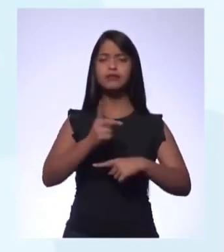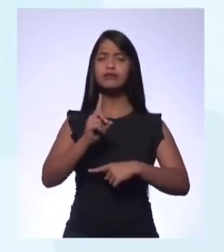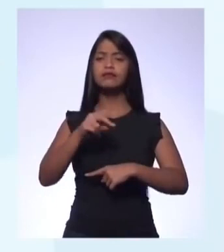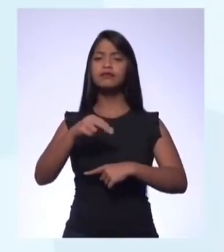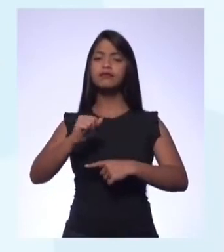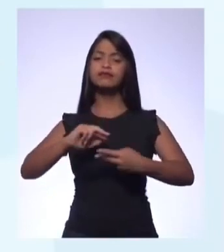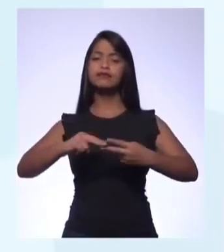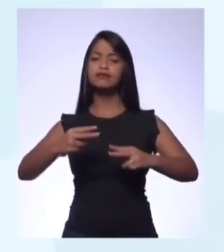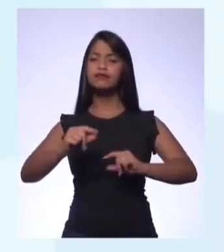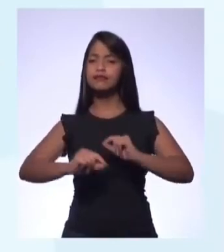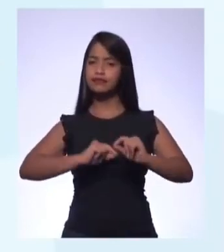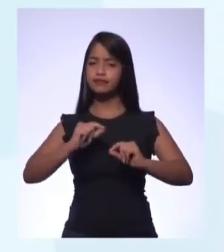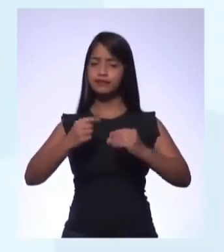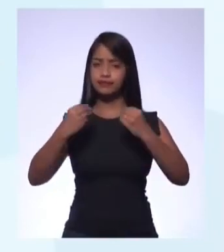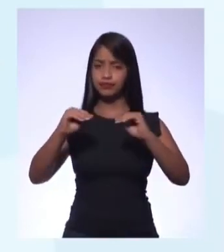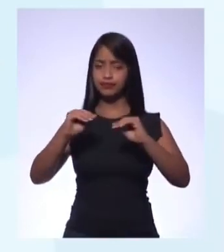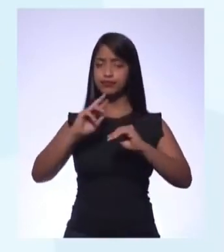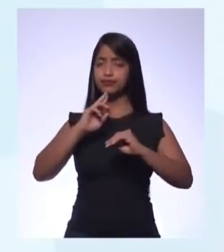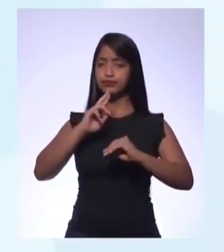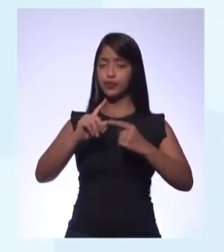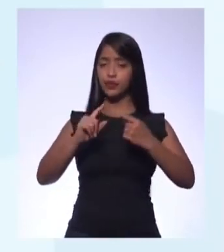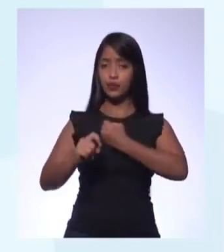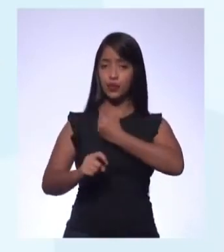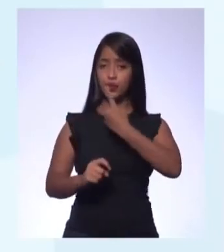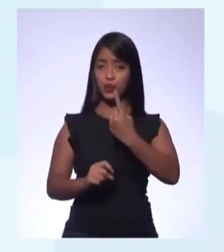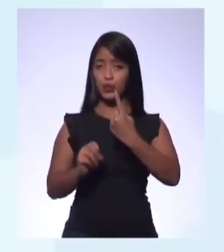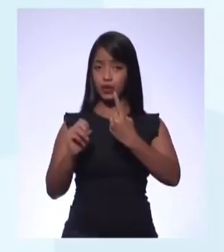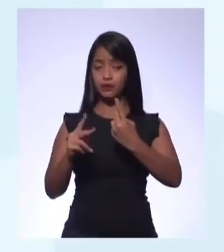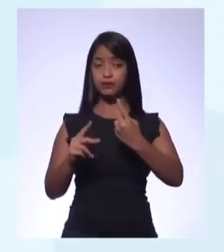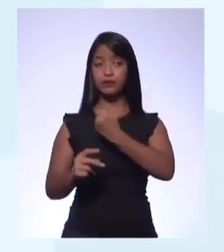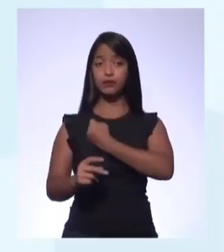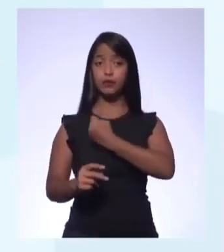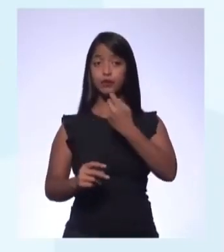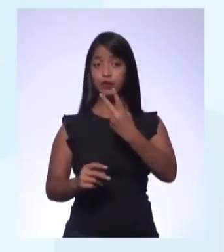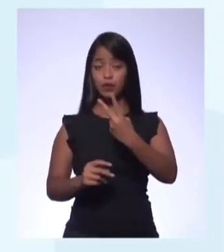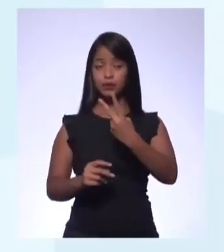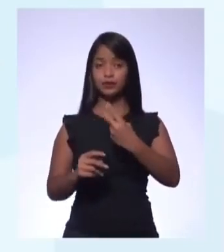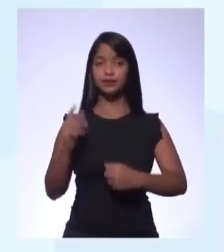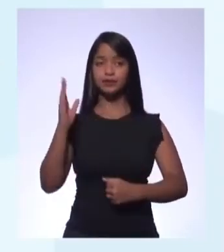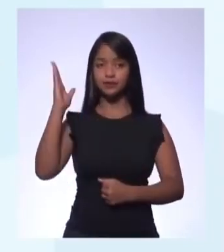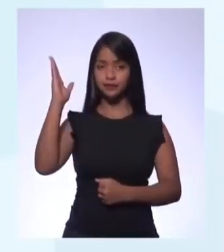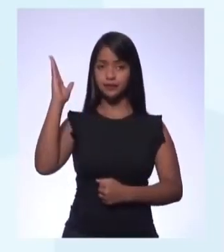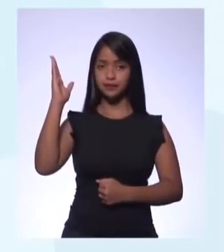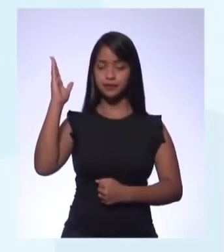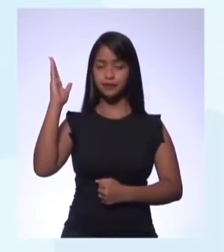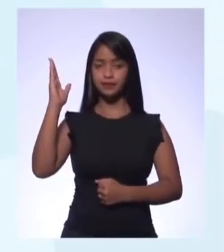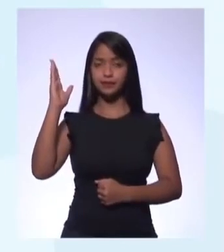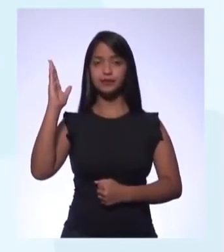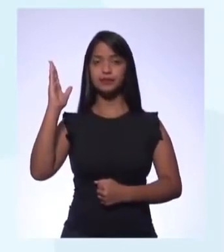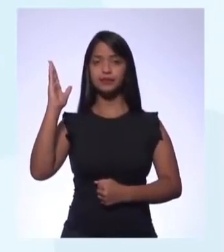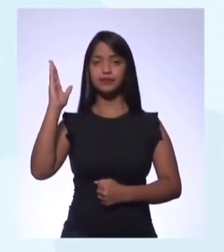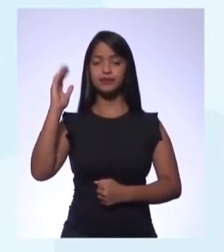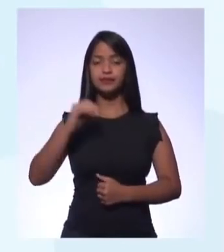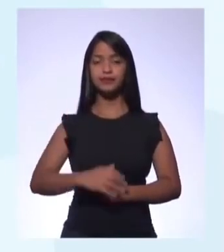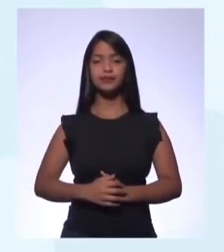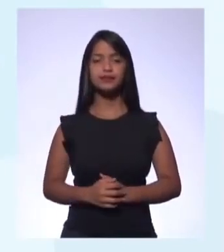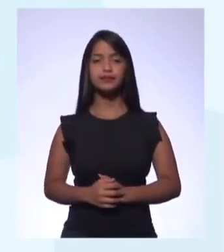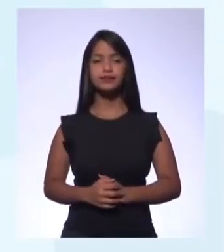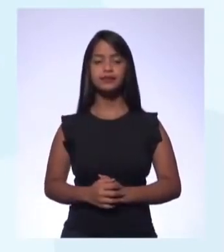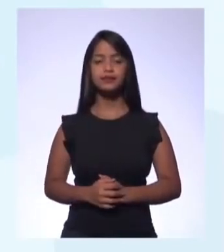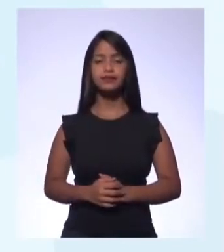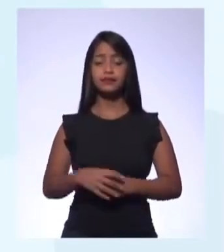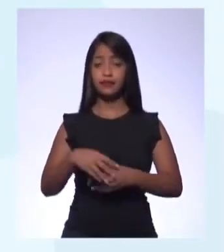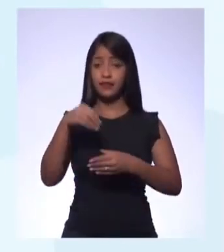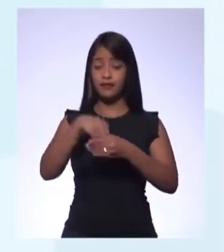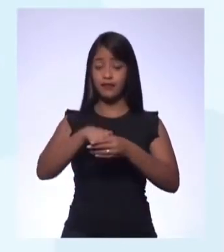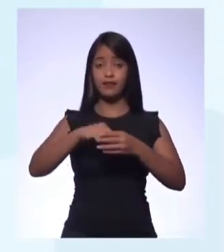e coloca ali. Então, uma primeira pergunta. Segunda, what are the chemical bases of the DNA? Quais são as